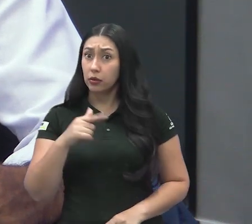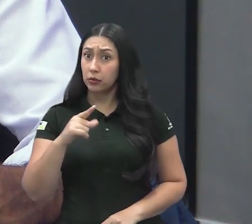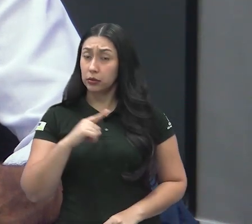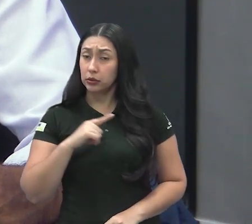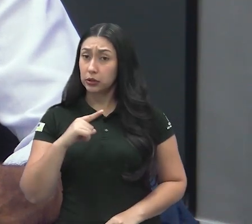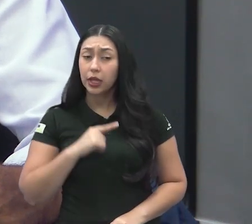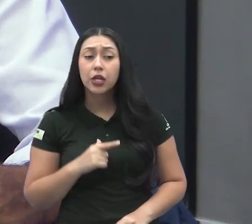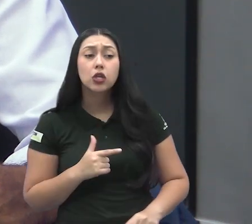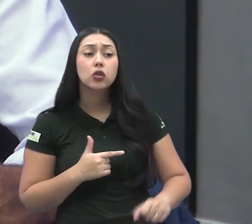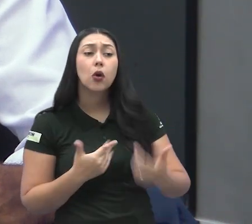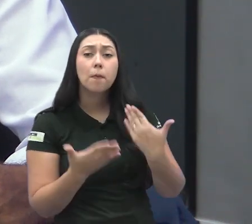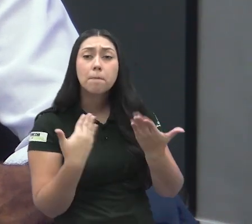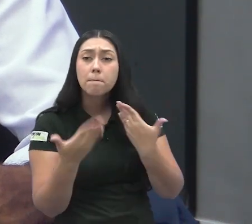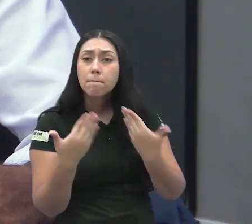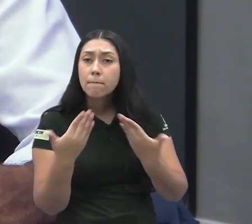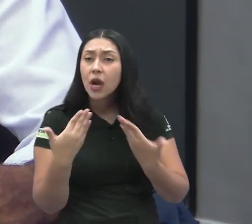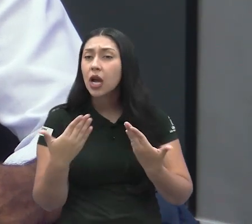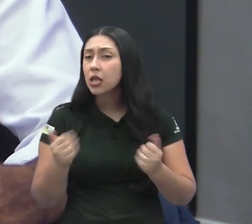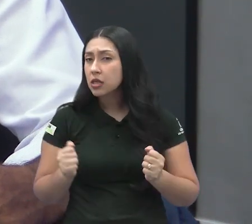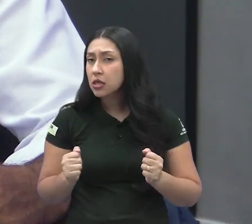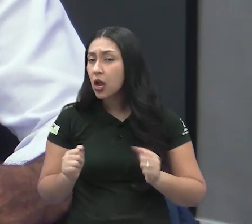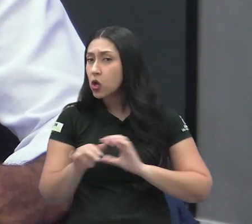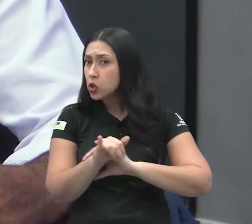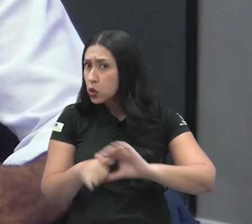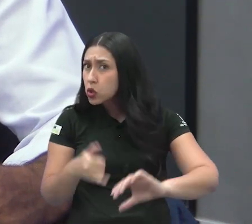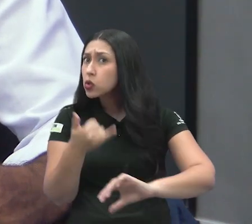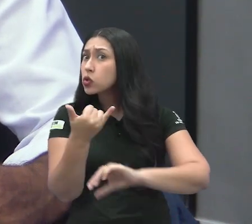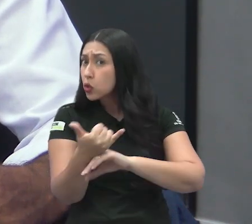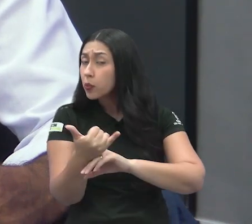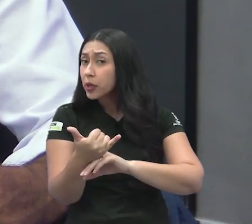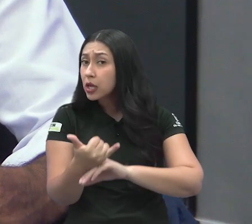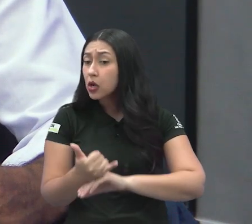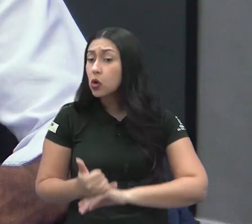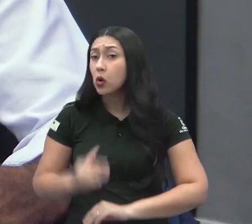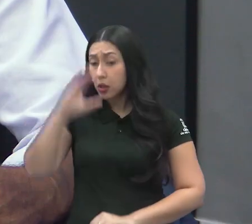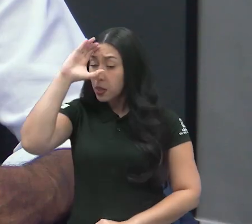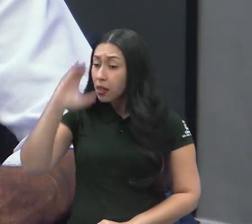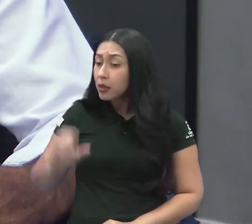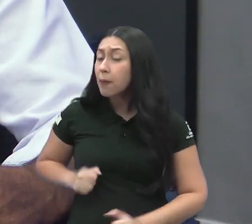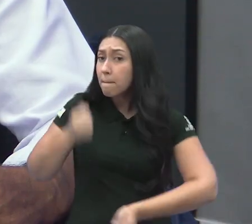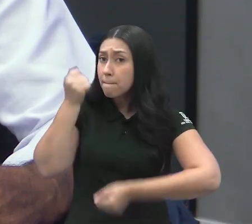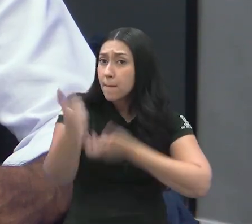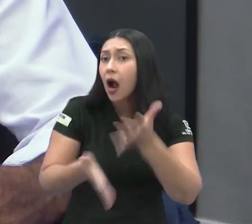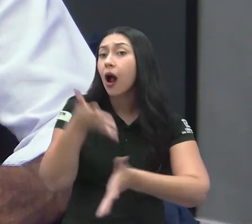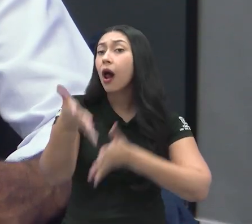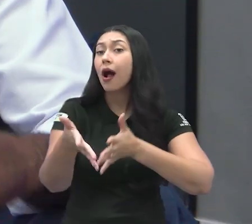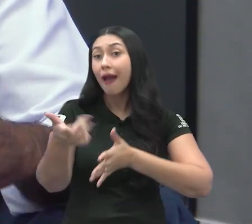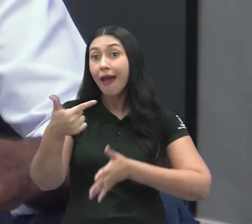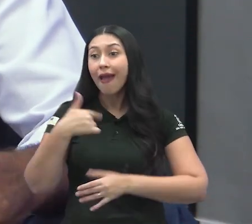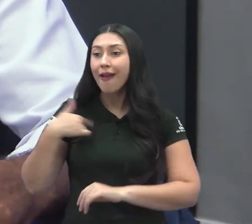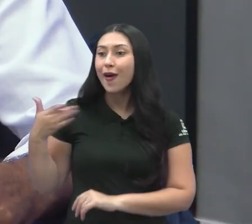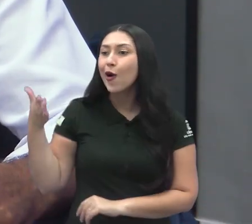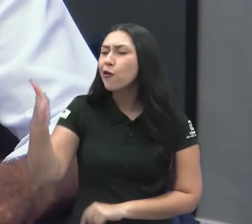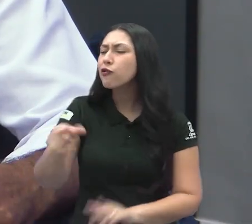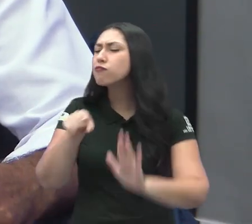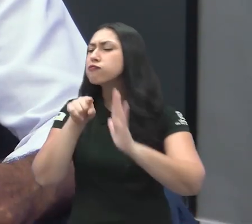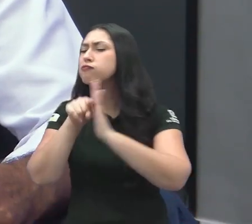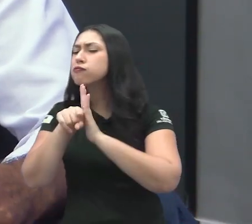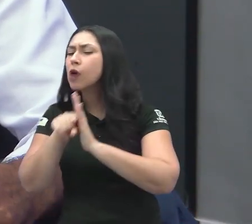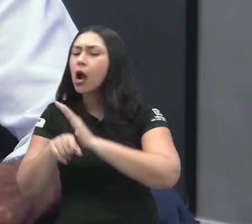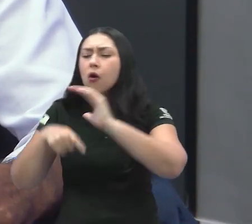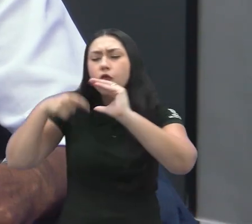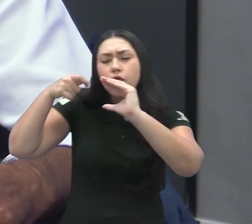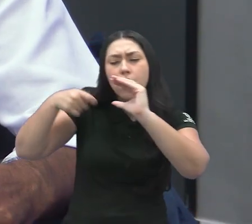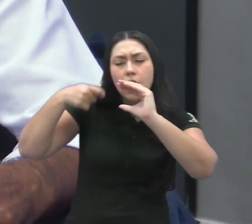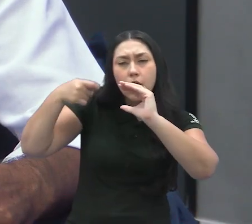uma comunicação chamada Fala Cidadão, um canal, onde eu vou até a pessoa, investigo, faço